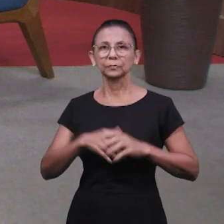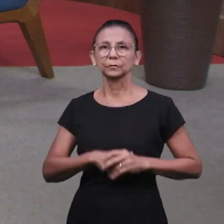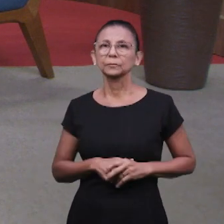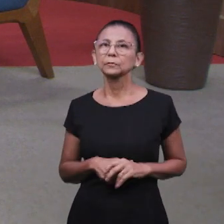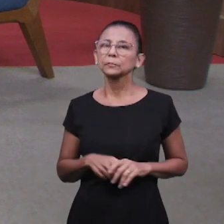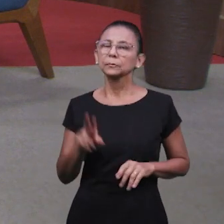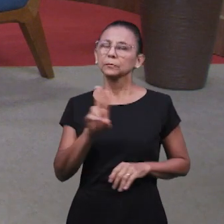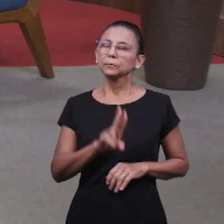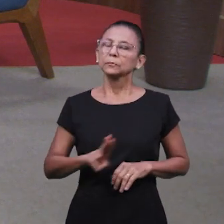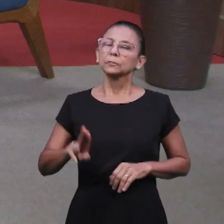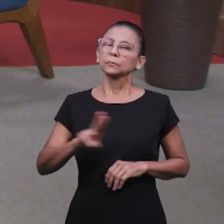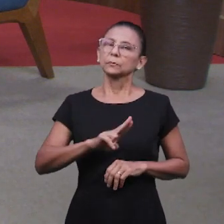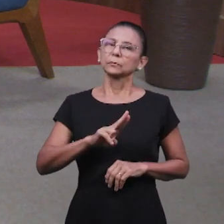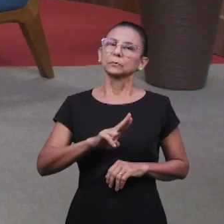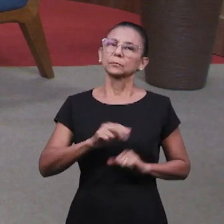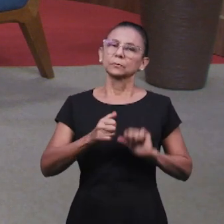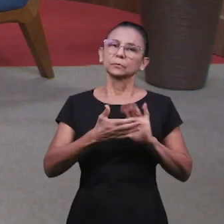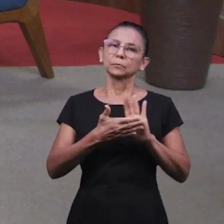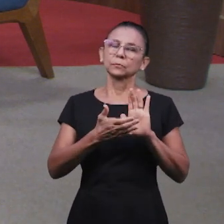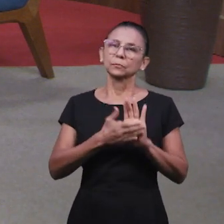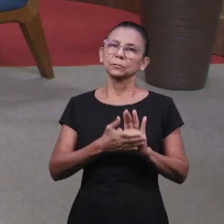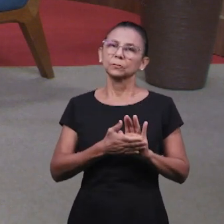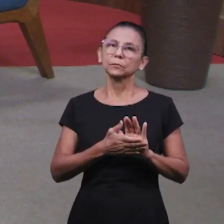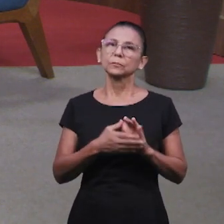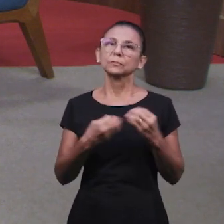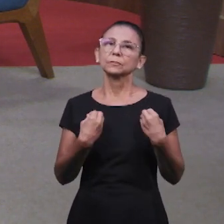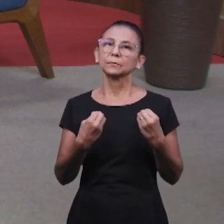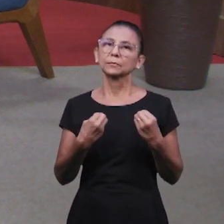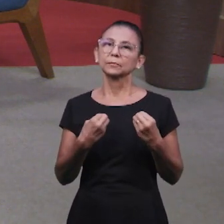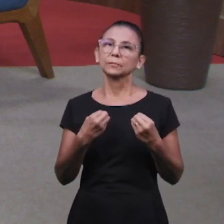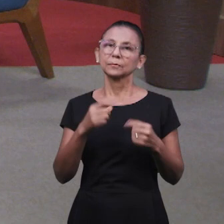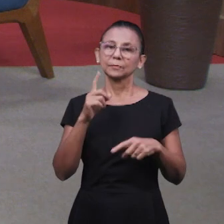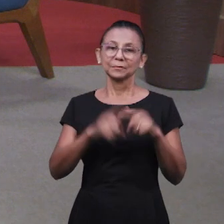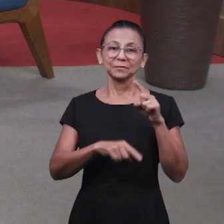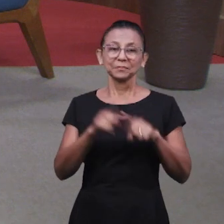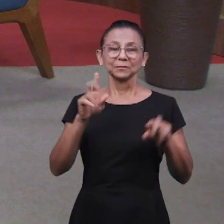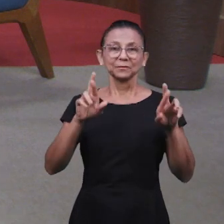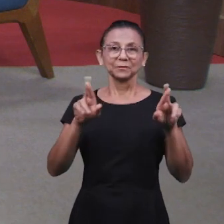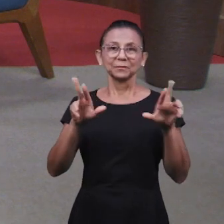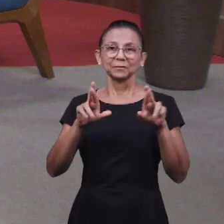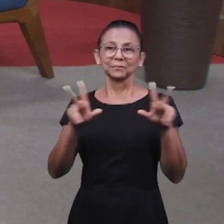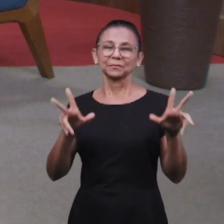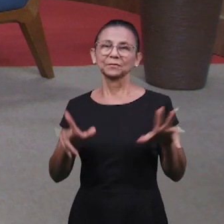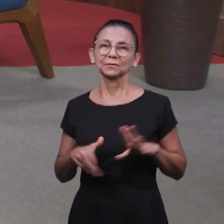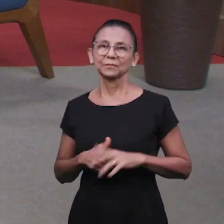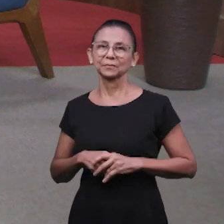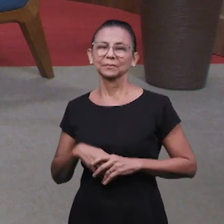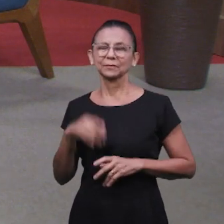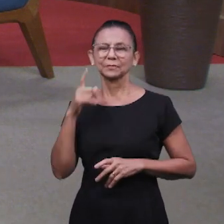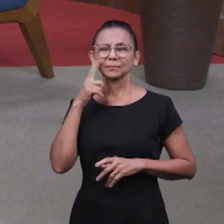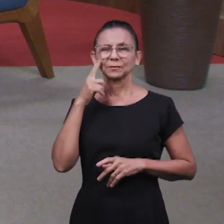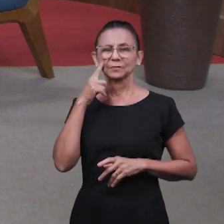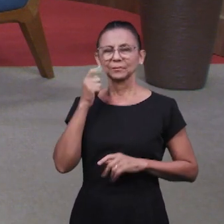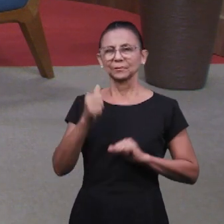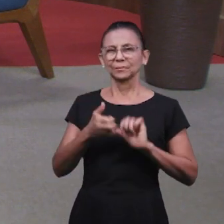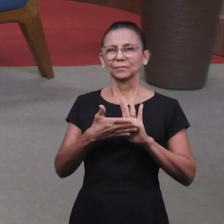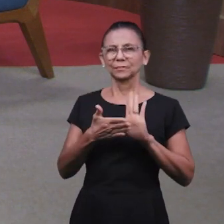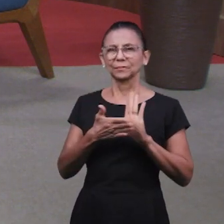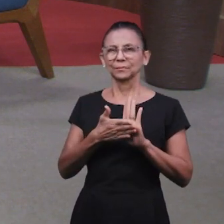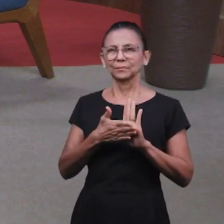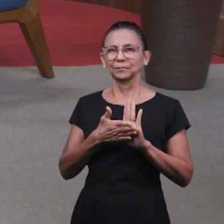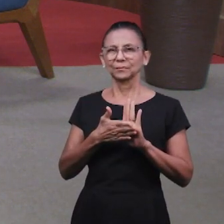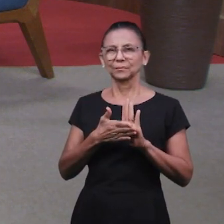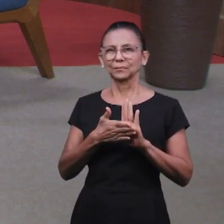Janaína aplica esse hino para um instrumento diferente. Hoje a tia Janaína vai ensinar a introdução facilitada deste